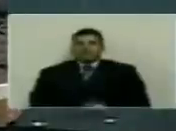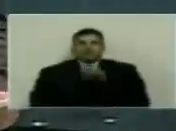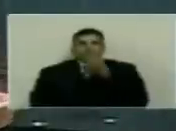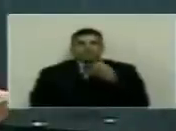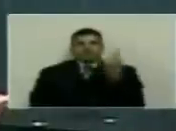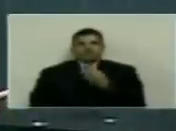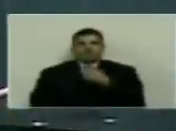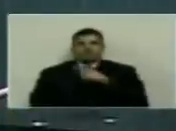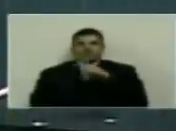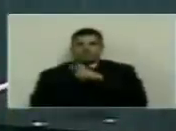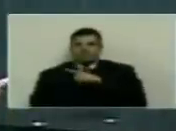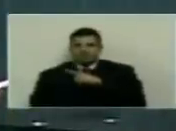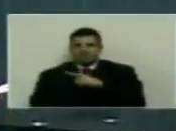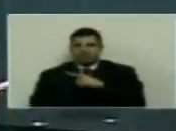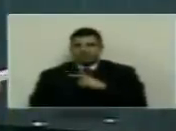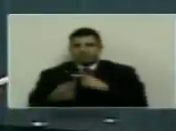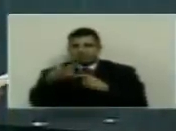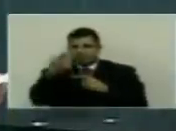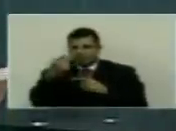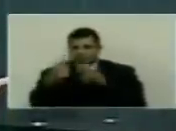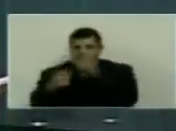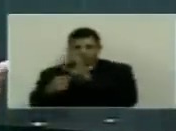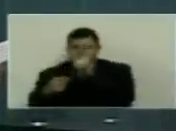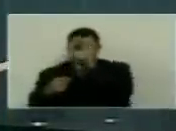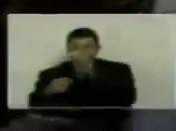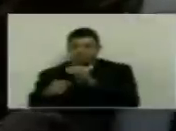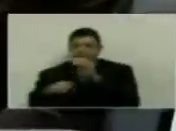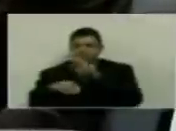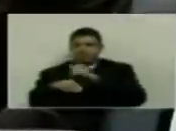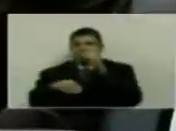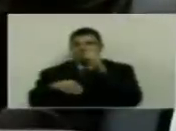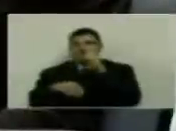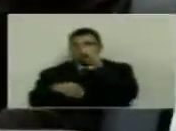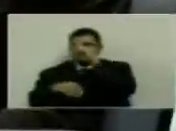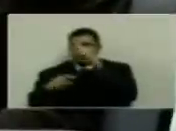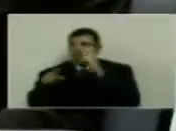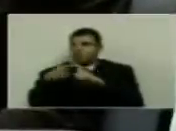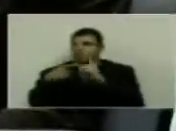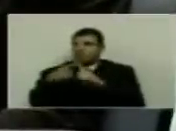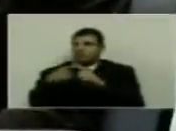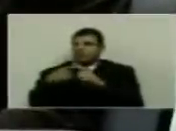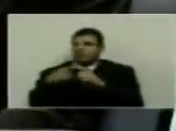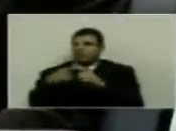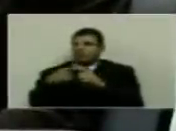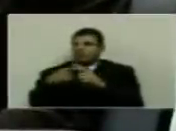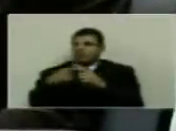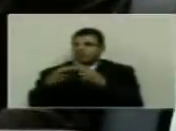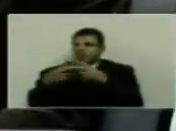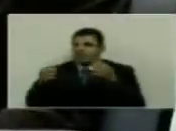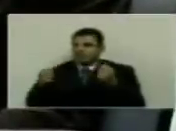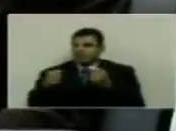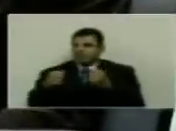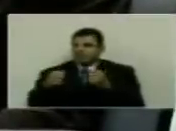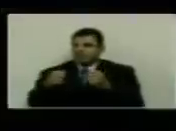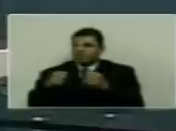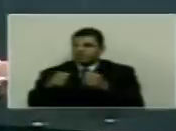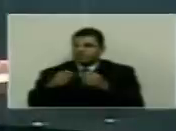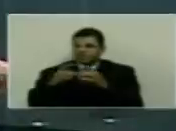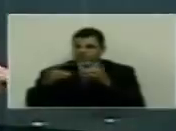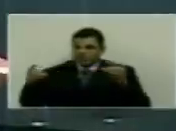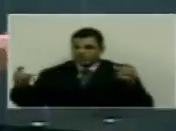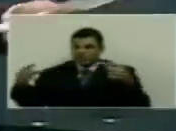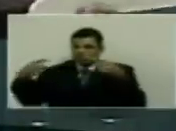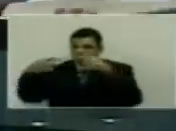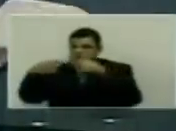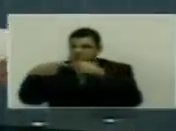Que nós vamos ter 20% mais de risco de apagão, porque a manutenção das redes vivas, que é a manutenção da rede